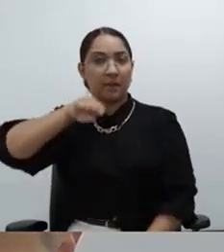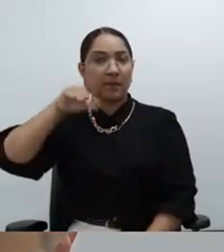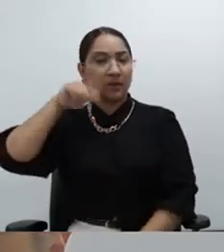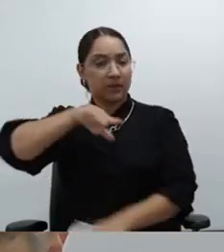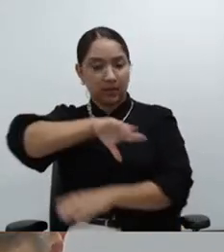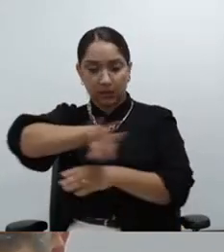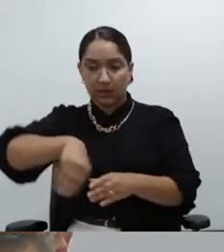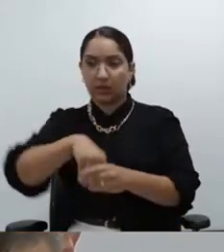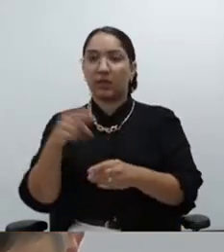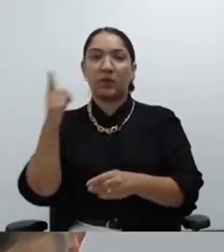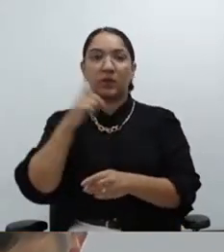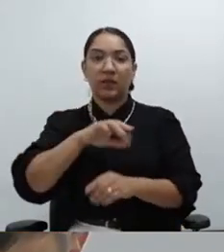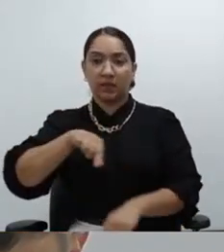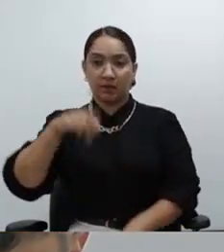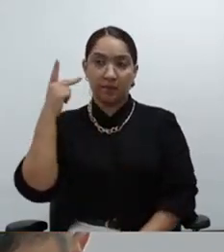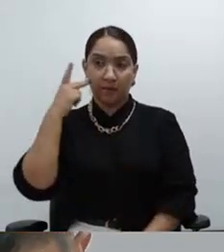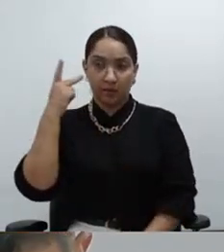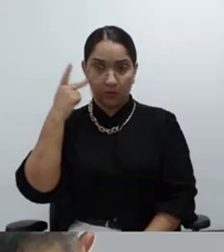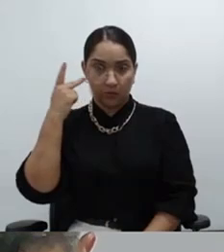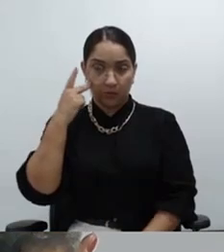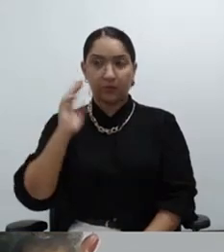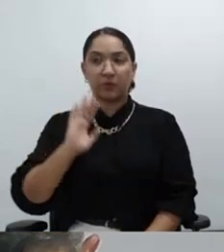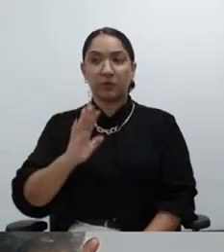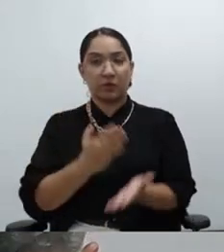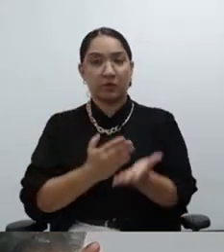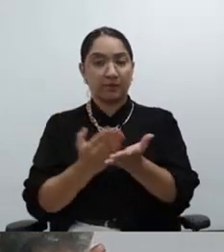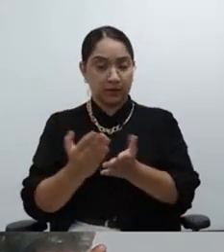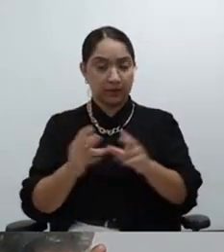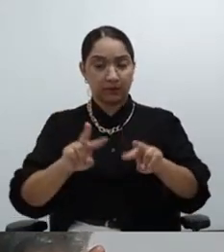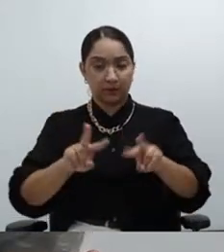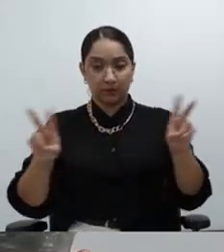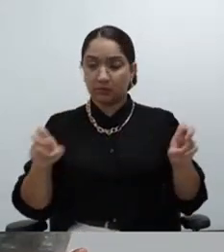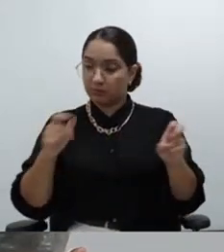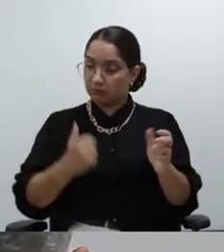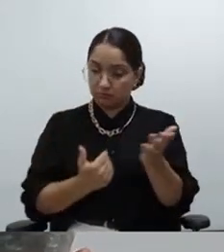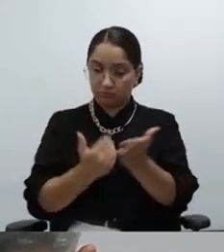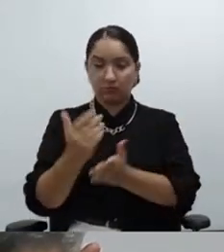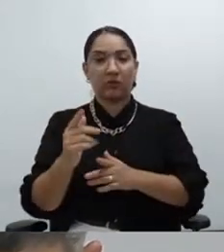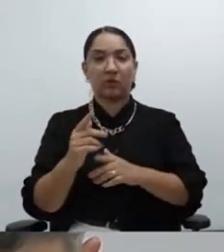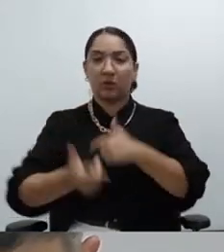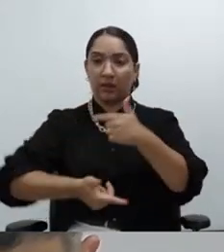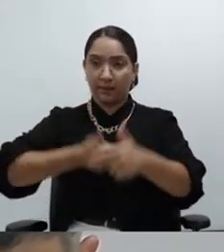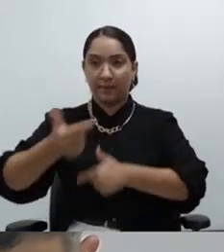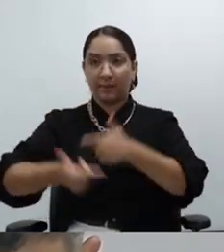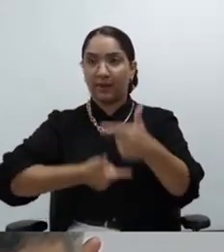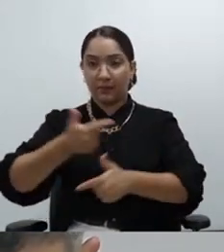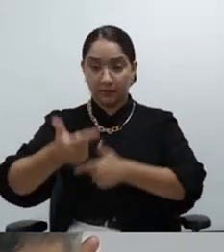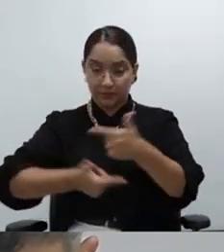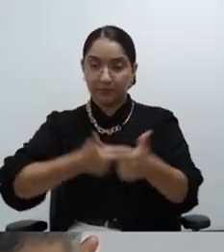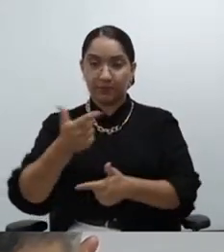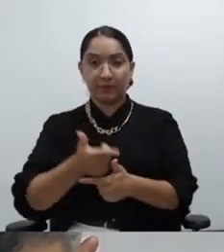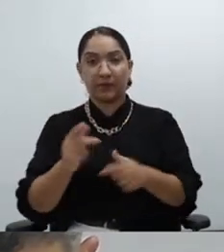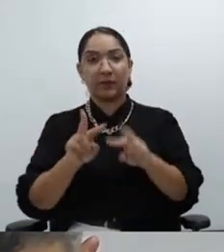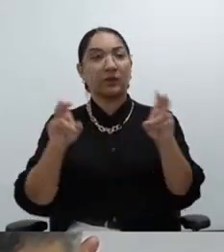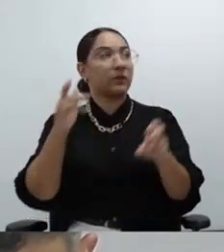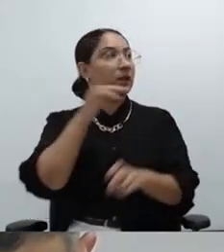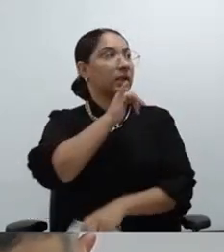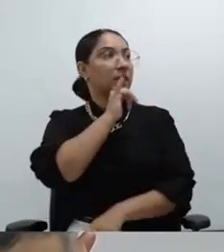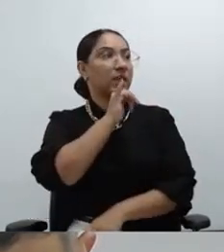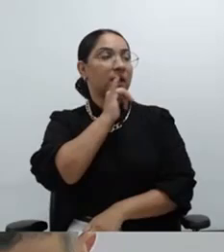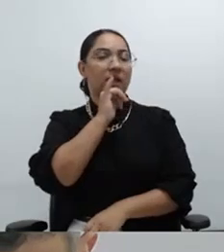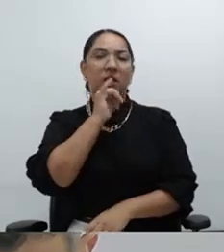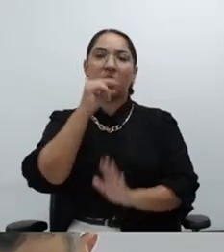Estado de São Paulo. E já iniciando os nossos trabalhos, em termos de